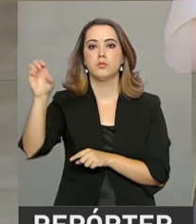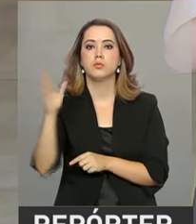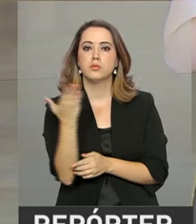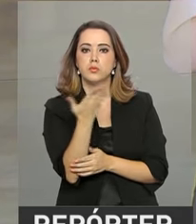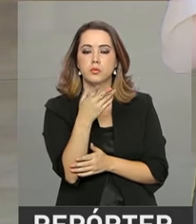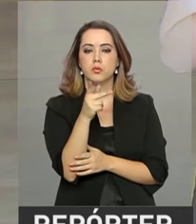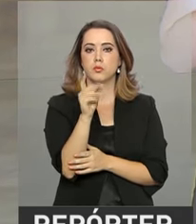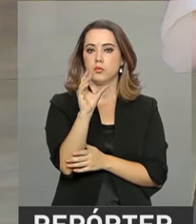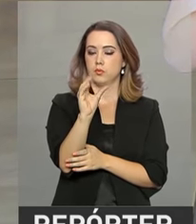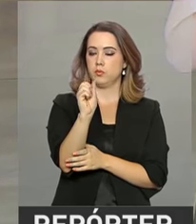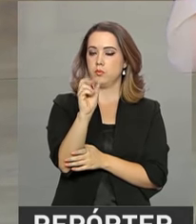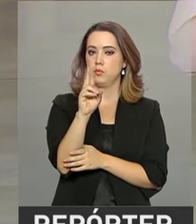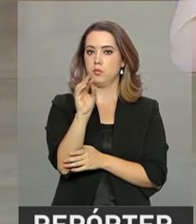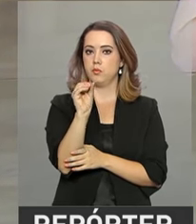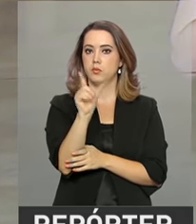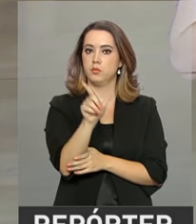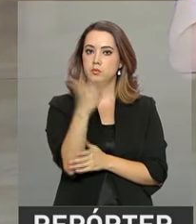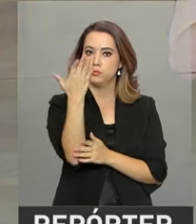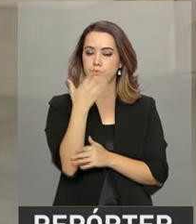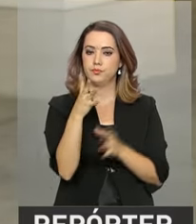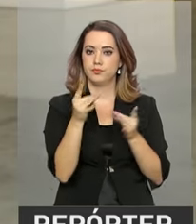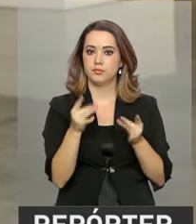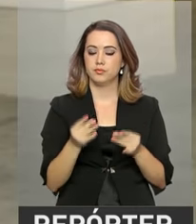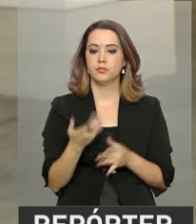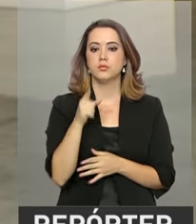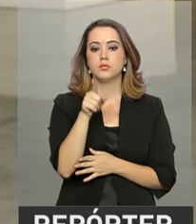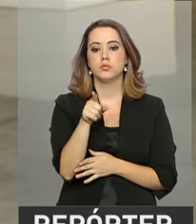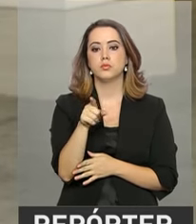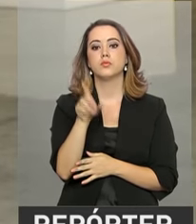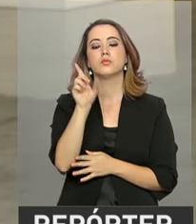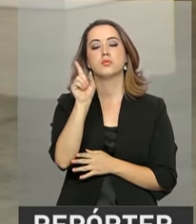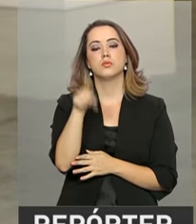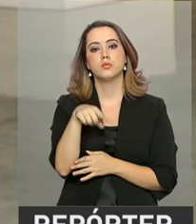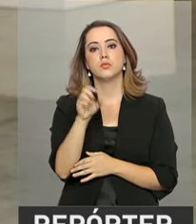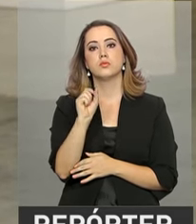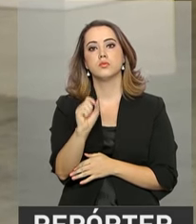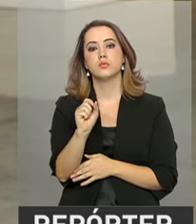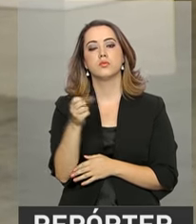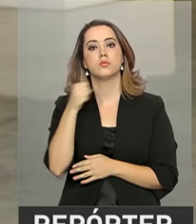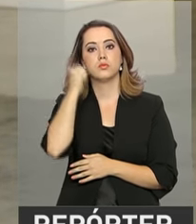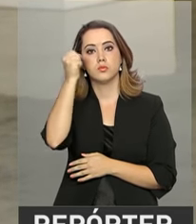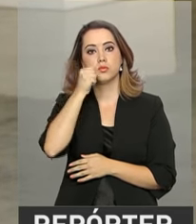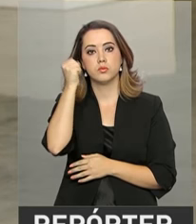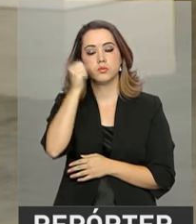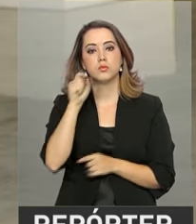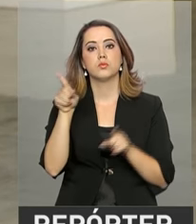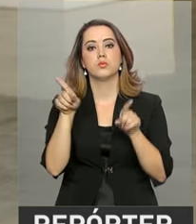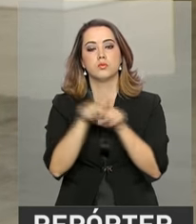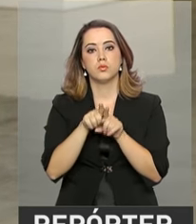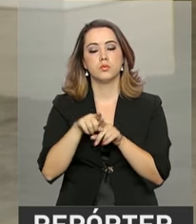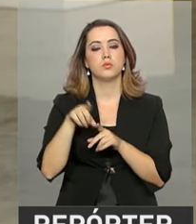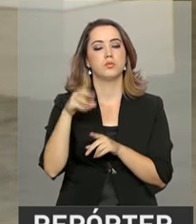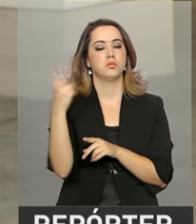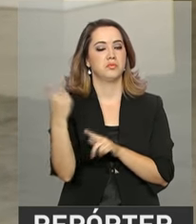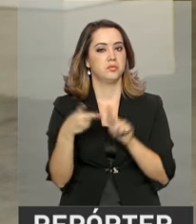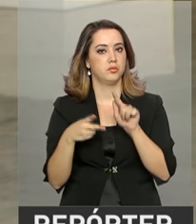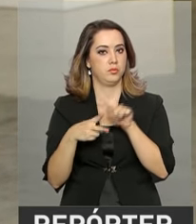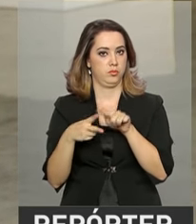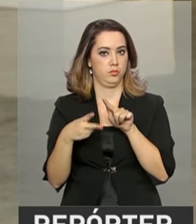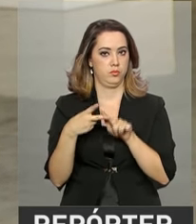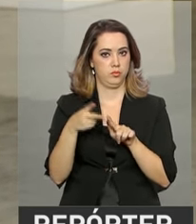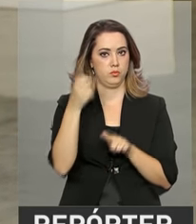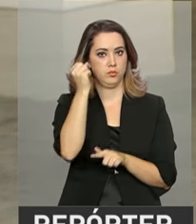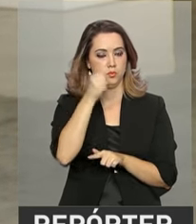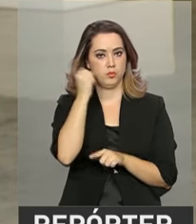Carolina. Olá, boa tarde, Zé Luiz. Foi isso mesmo. Os senadores Ataídes Oliveira e Hélio José, depois